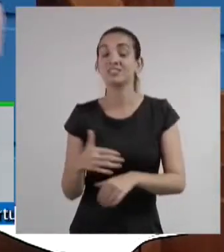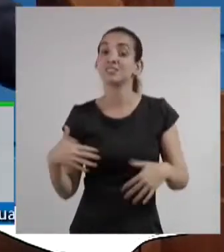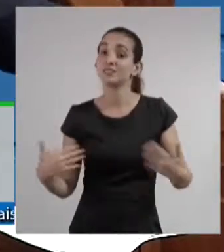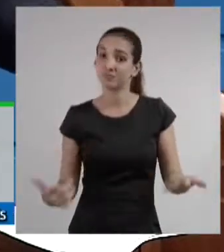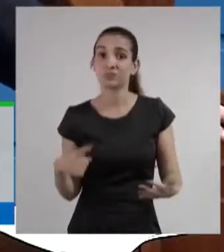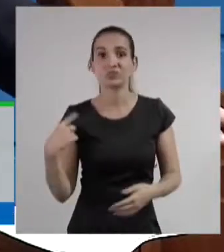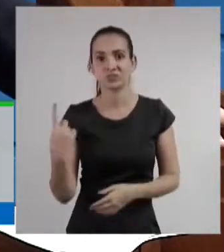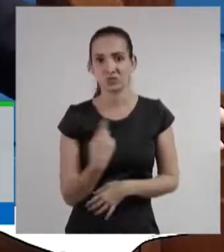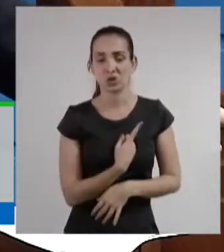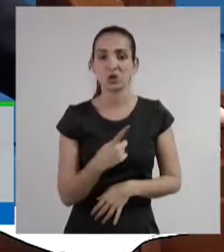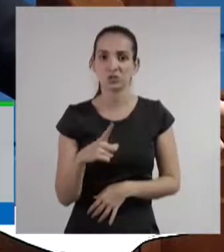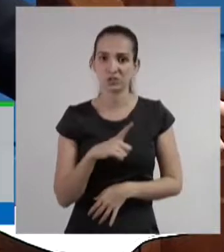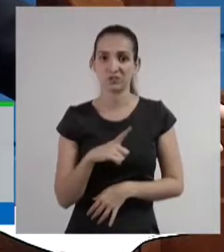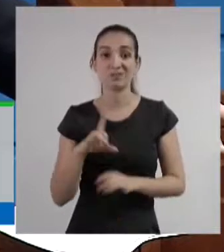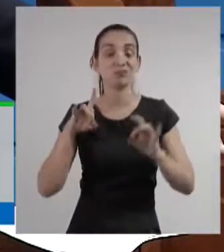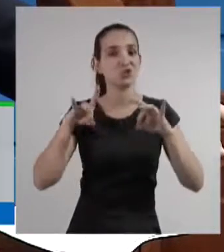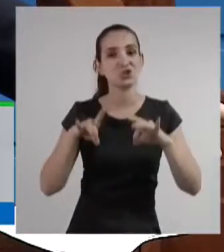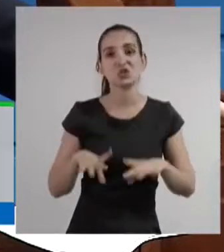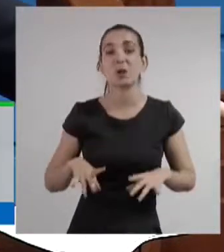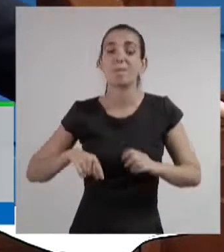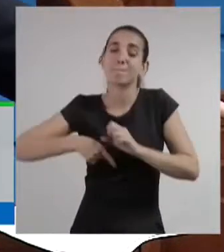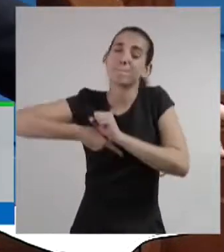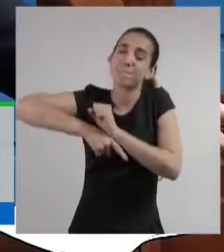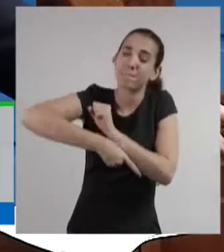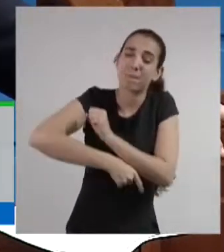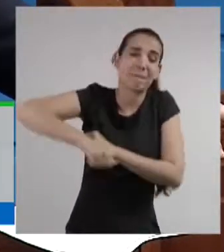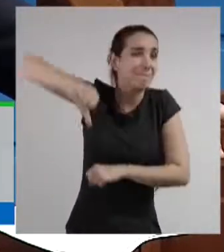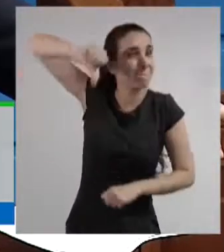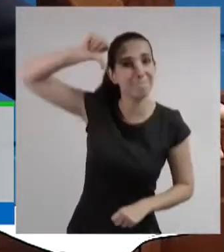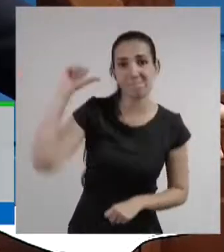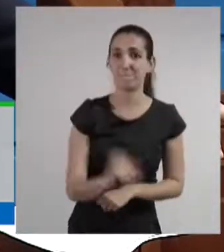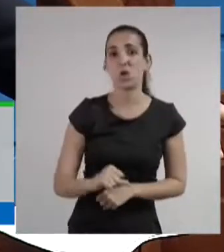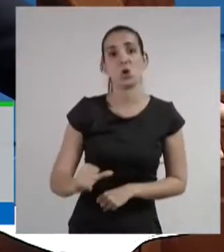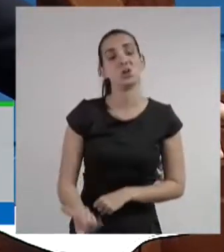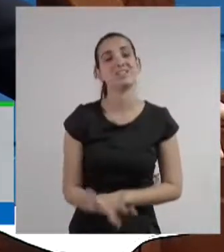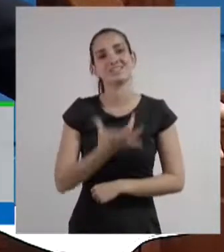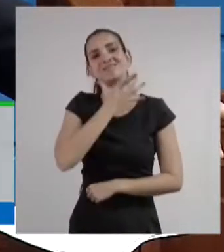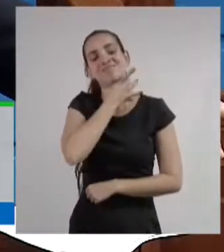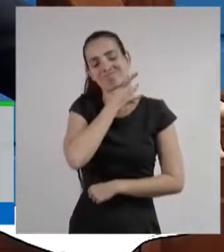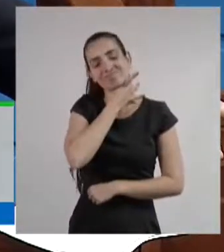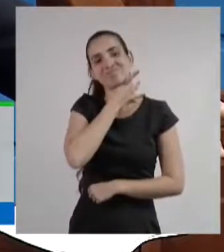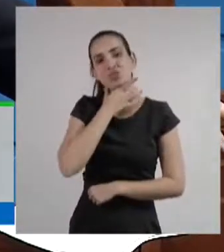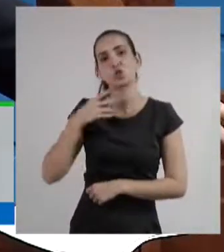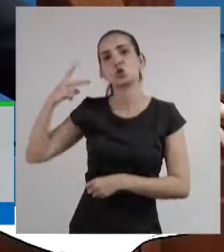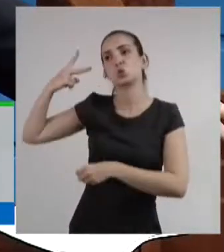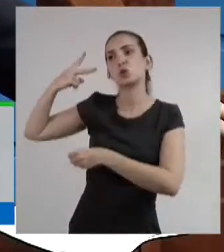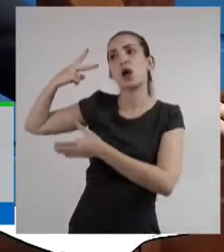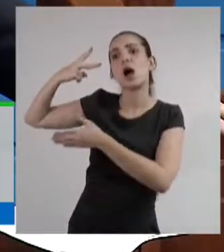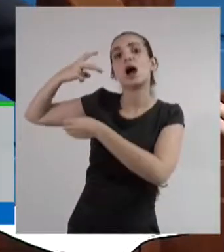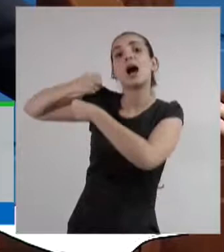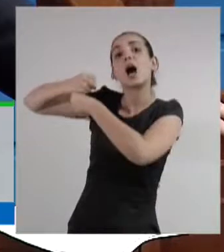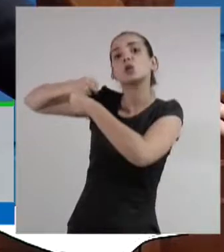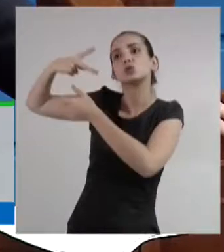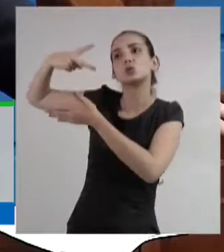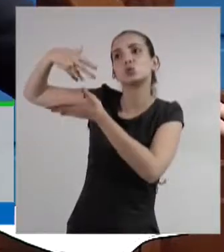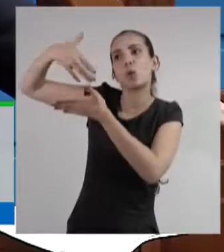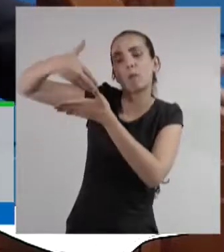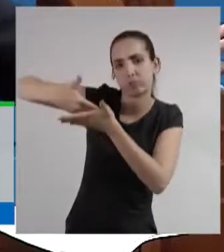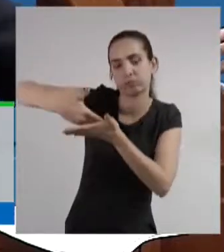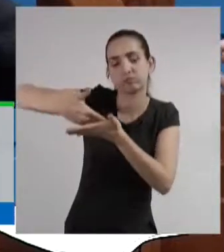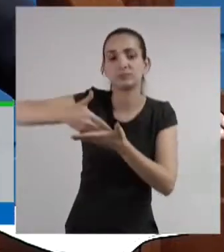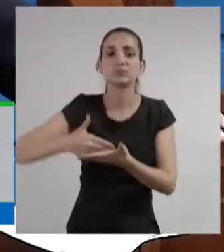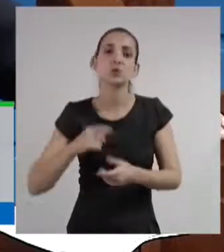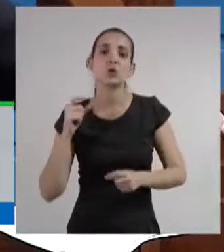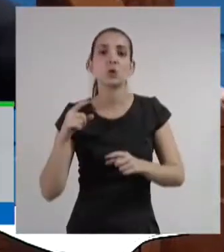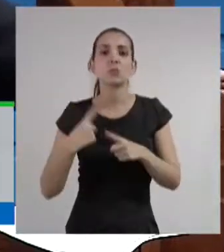tivemos o agravamento da crise nesses últimos 2 anos, em que tiraram